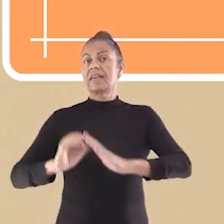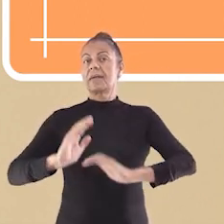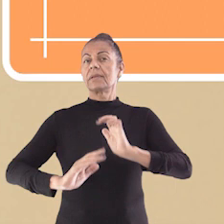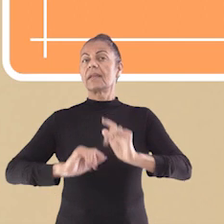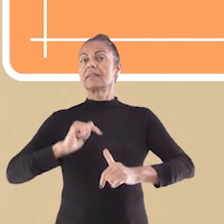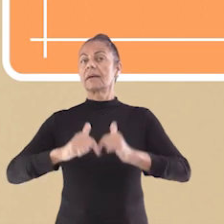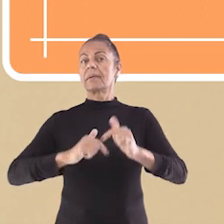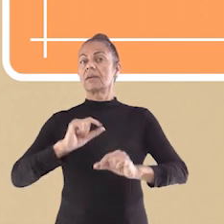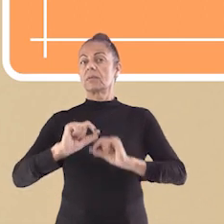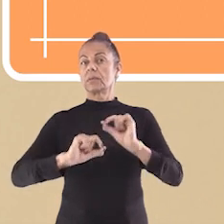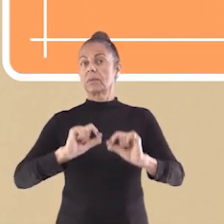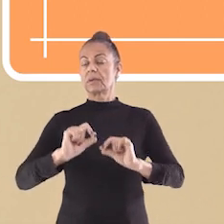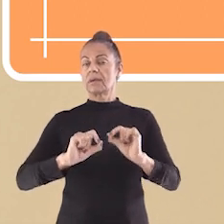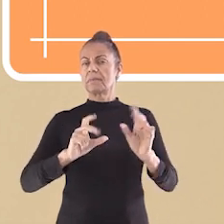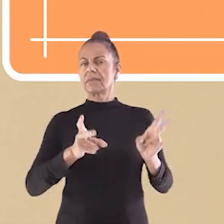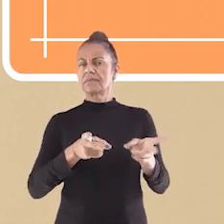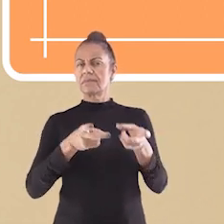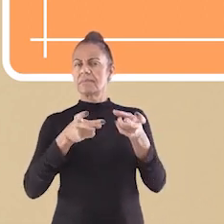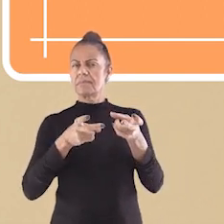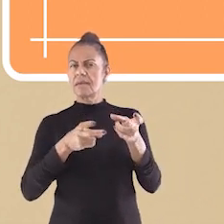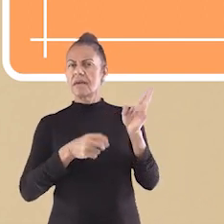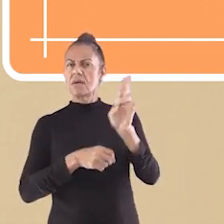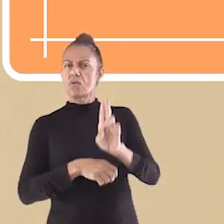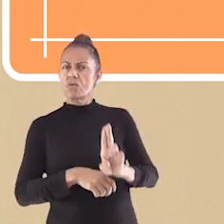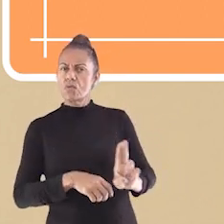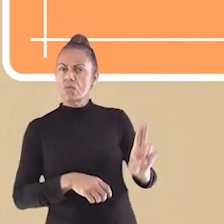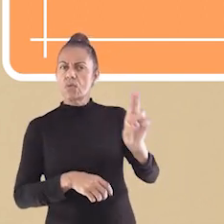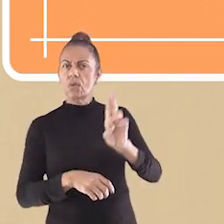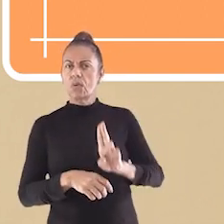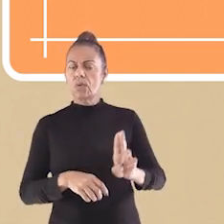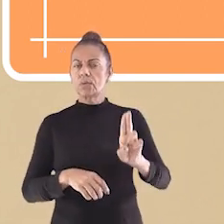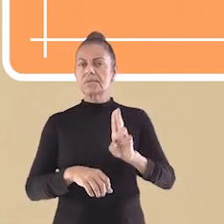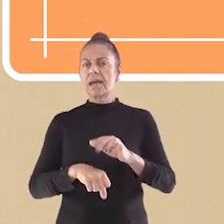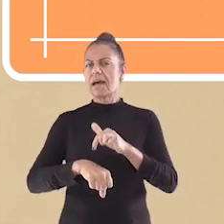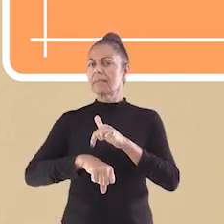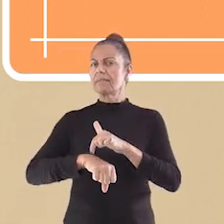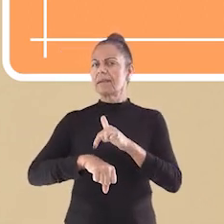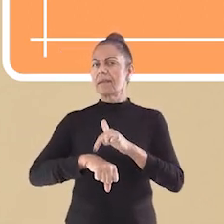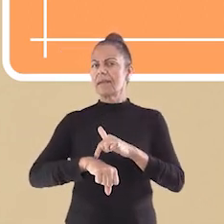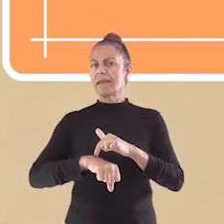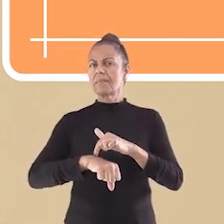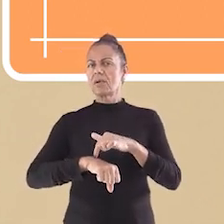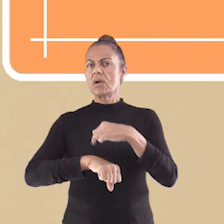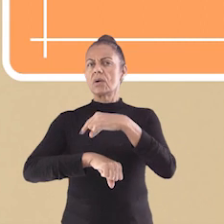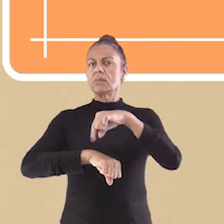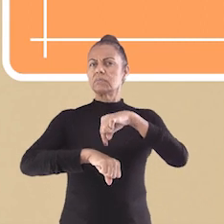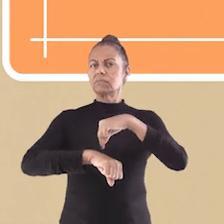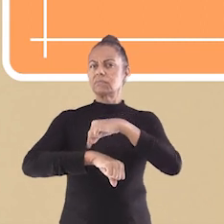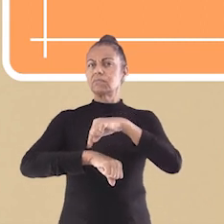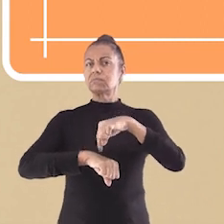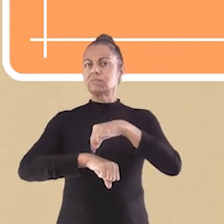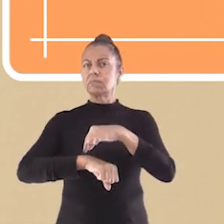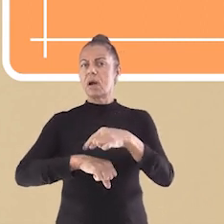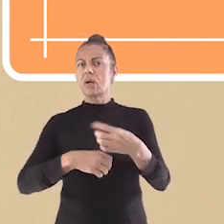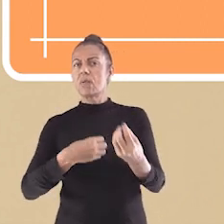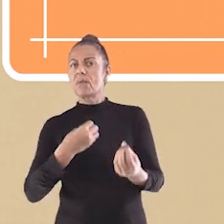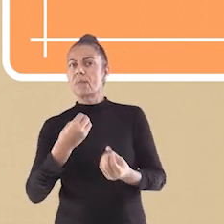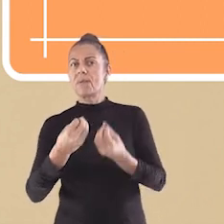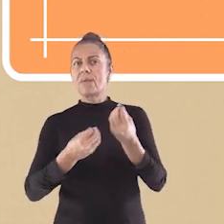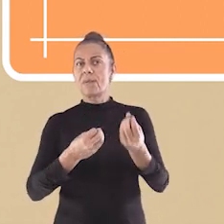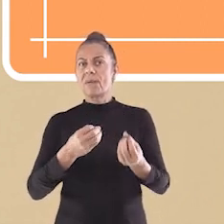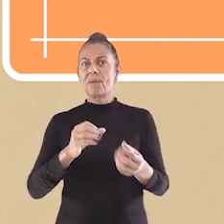trabalhada, identificar e utilizar diferentes marcadores de tempo presentes na comunidade, como